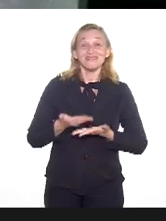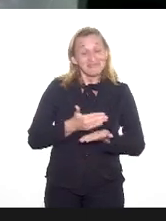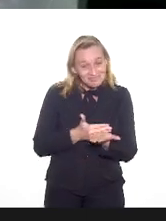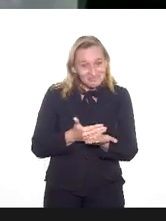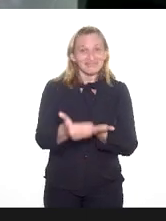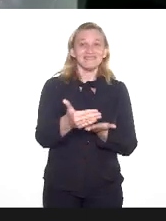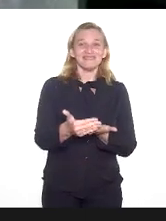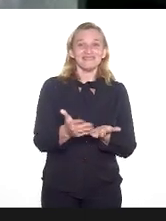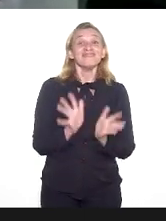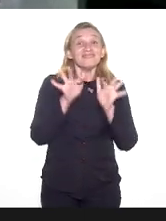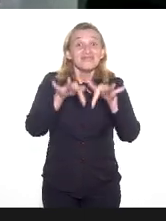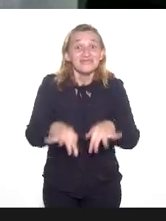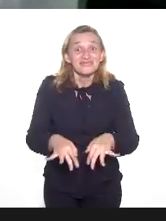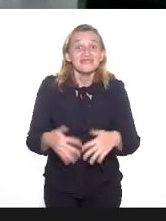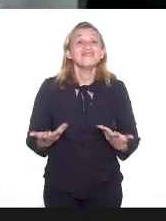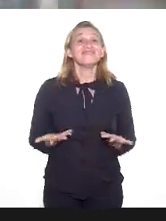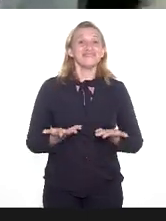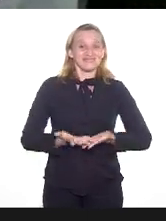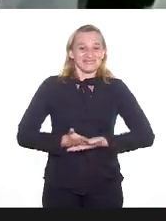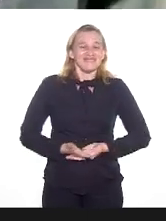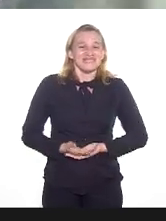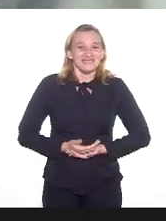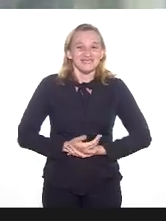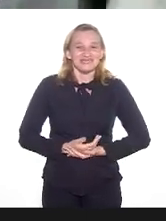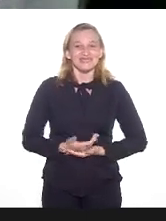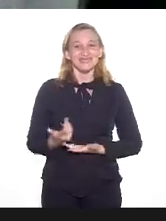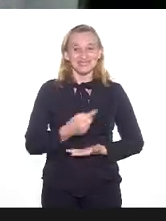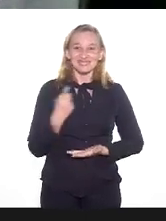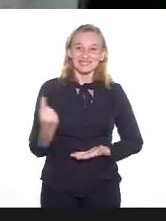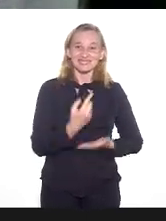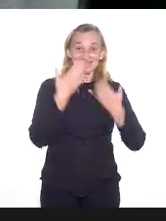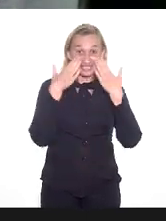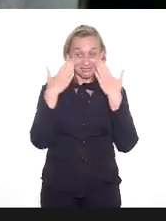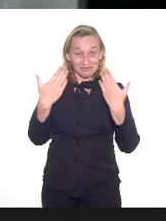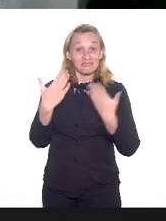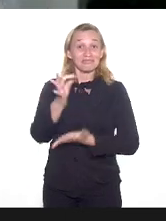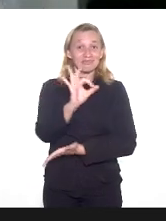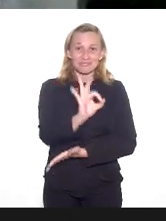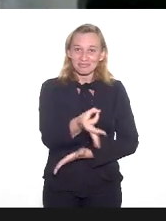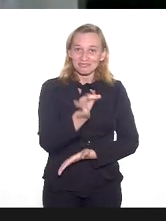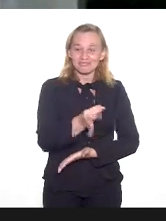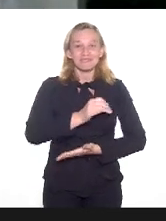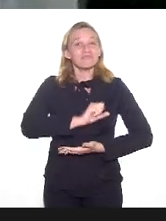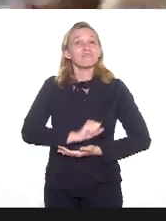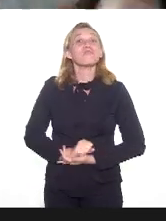início até a sua finalização, nos apresenta, digamos,